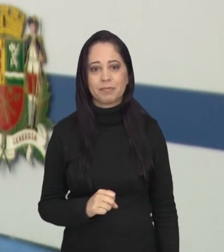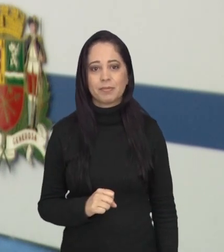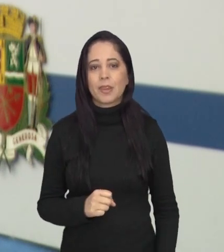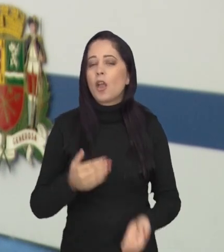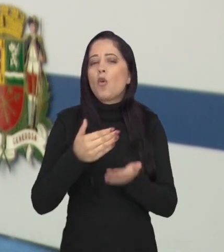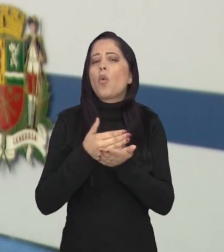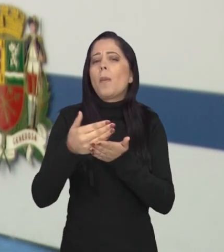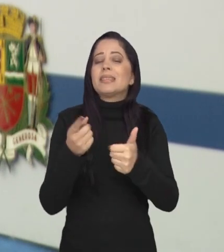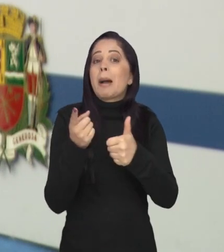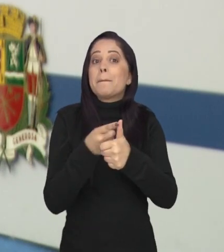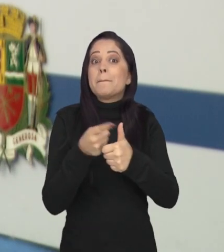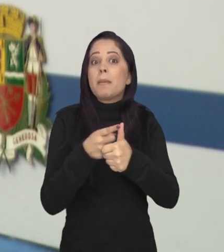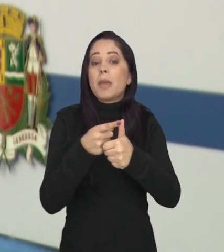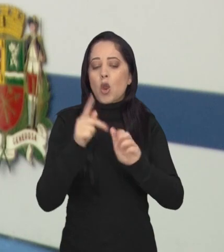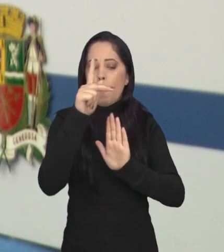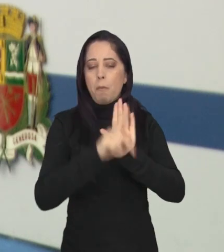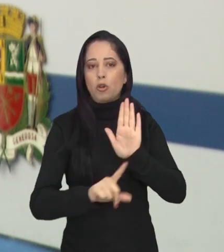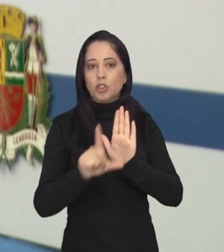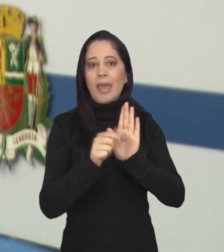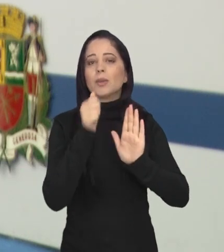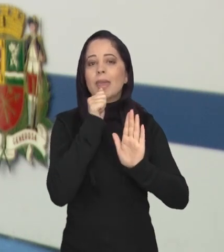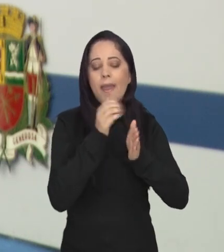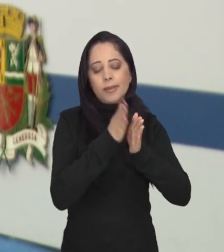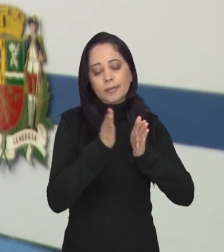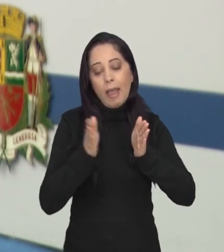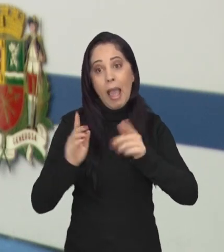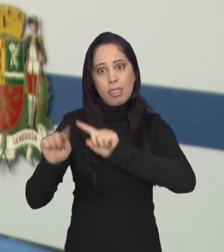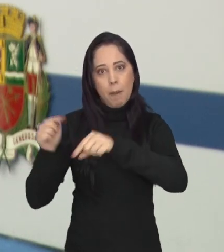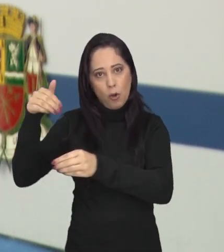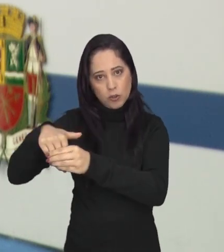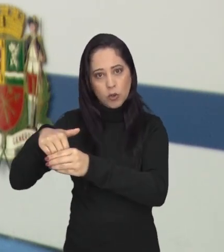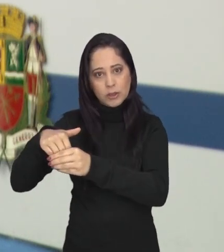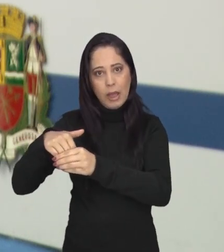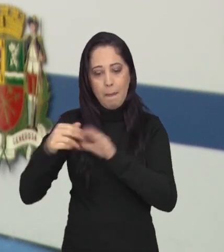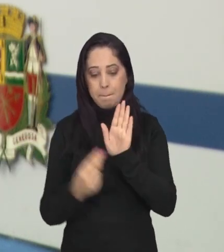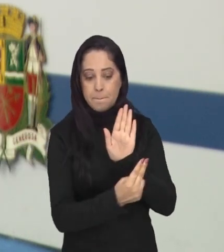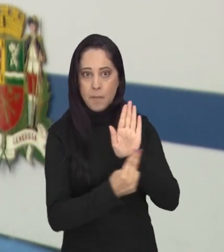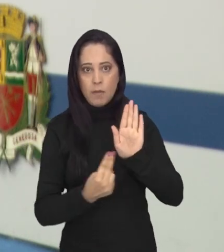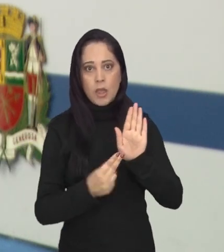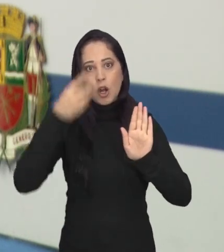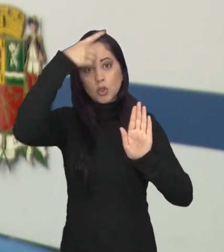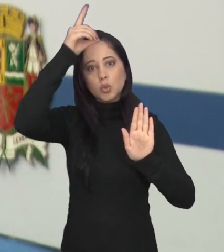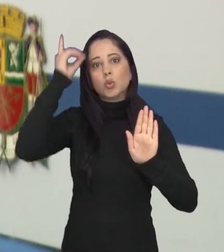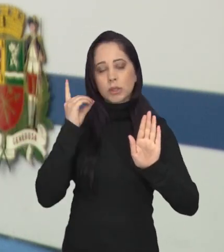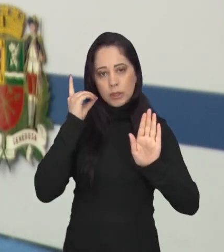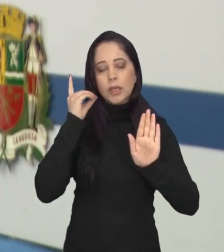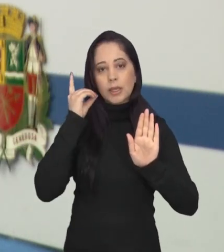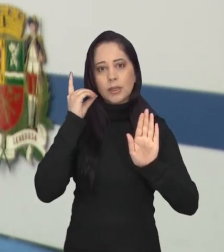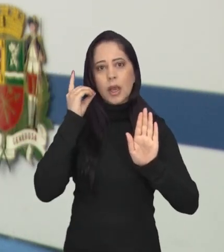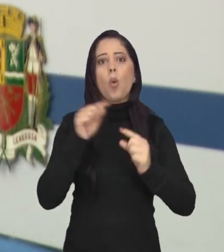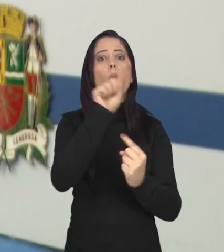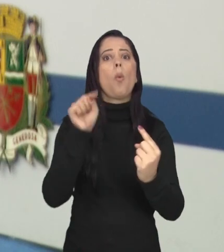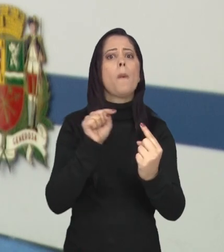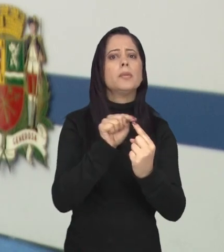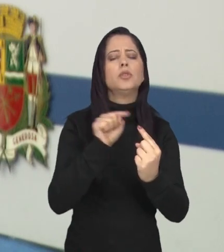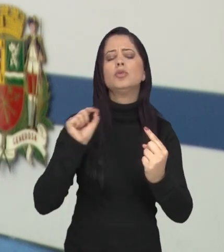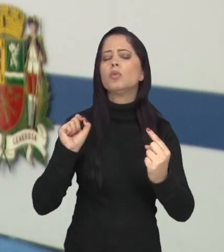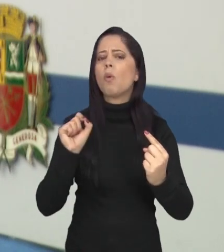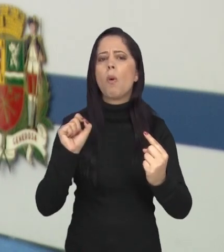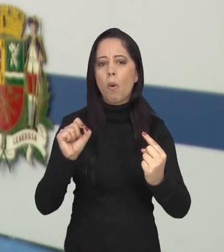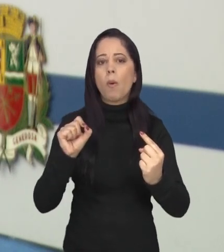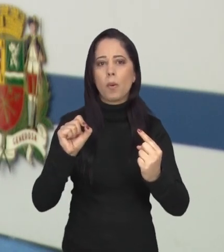E a gente começa falando sobre um projeto em tramitação que exibimos da vereadora Dulce Rita. A proposta quer dar